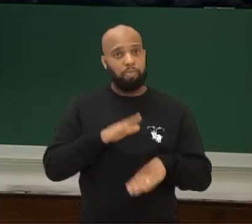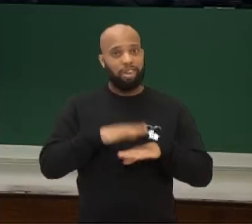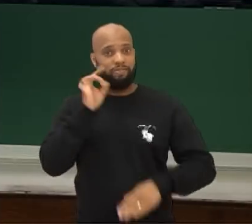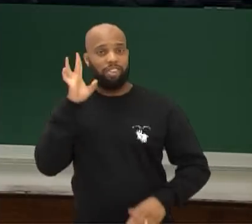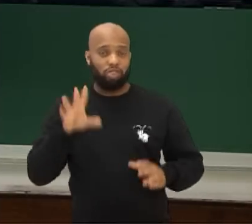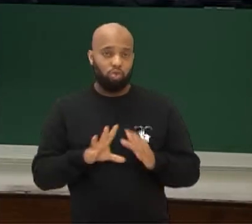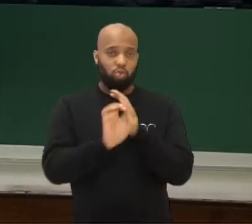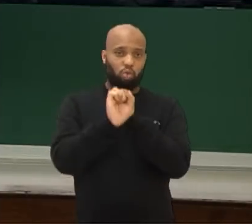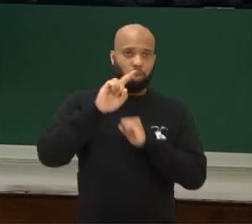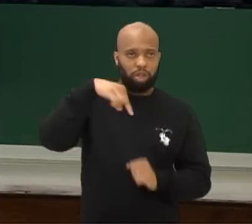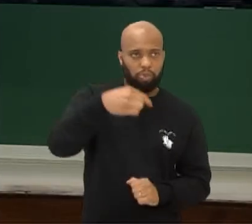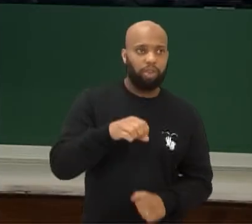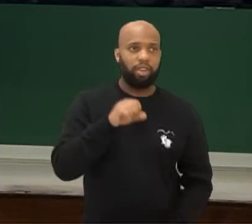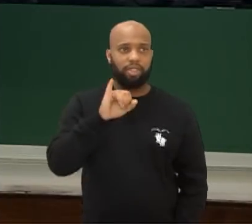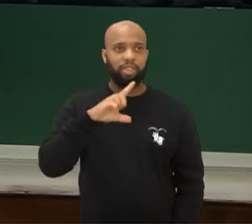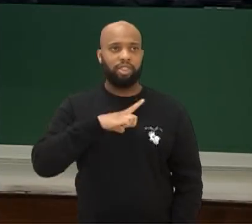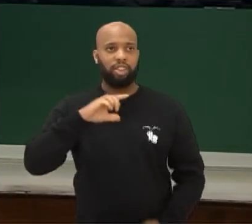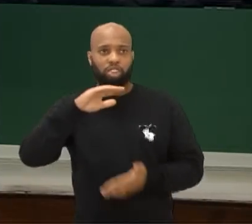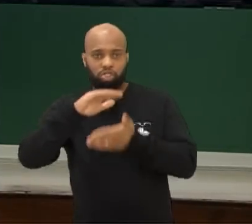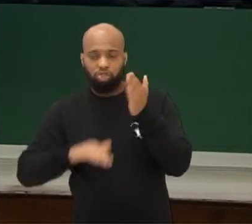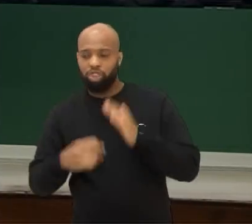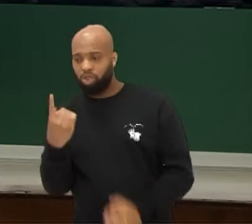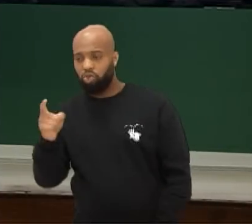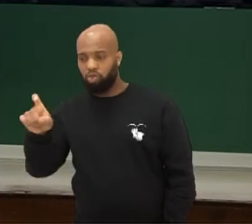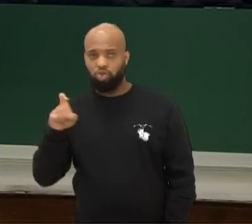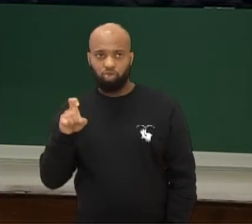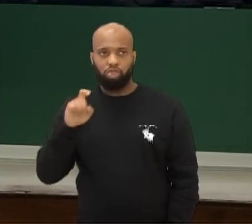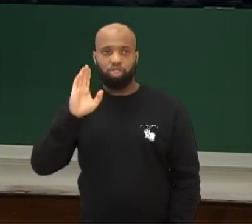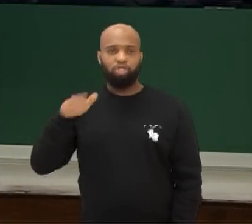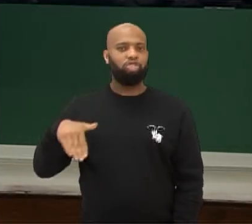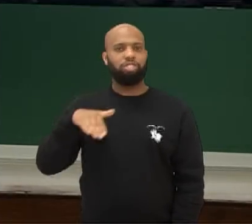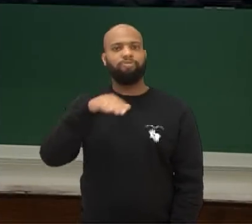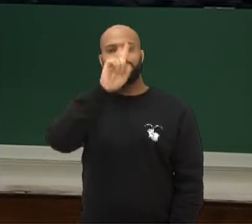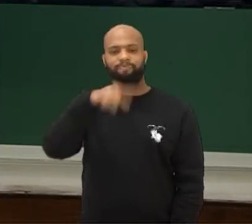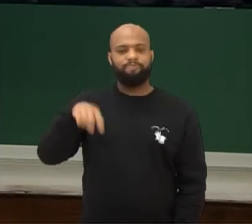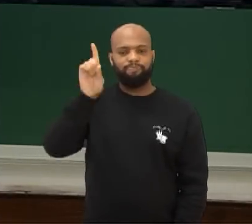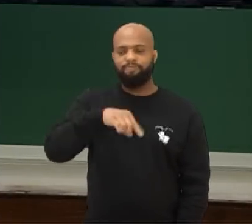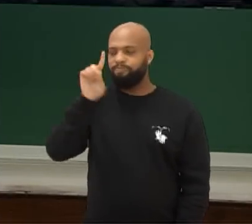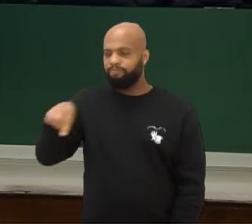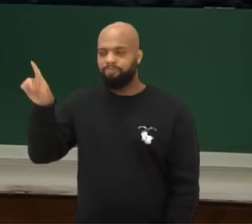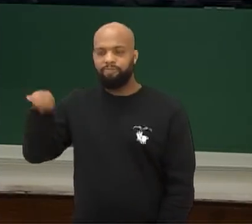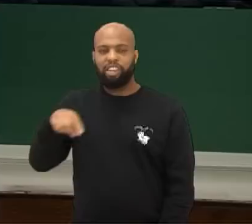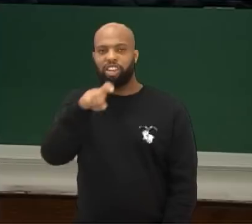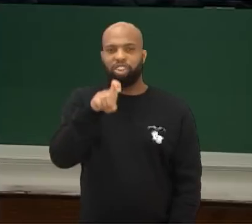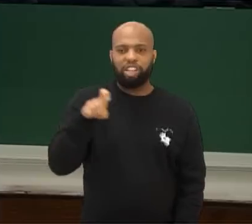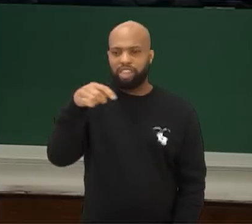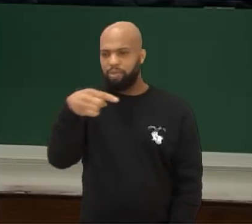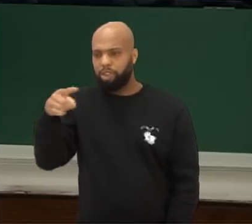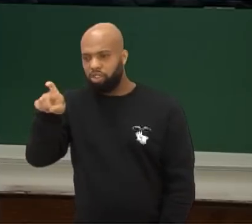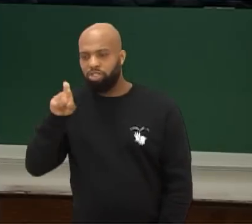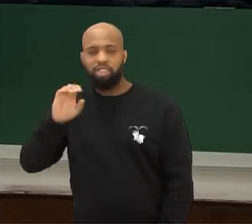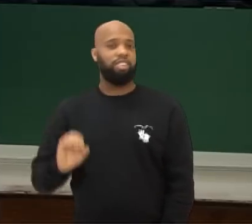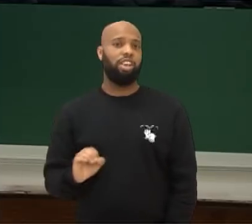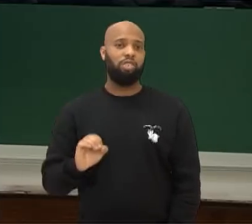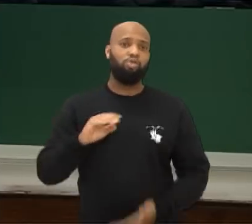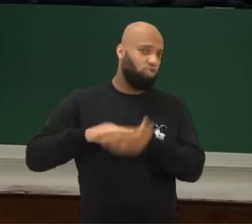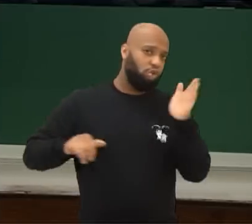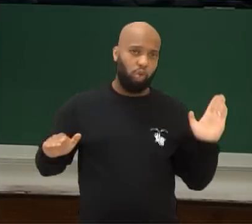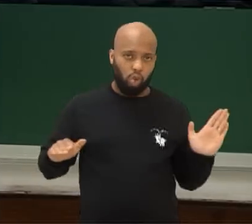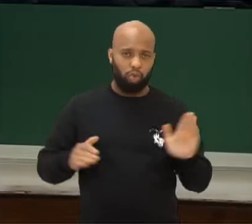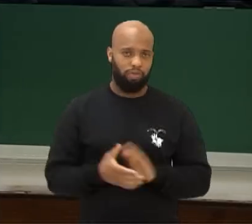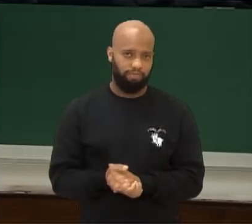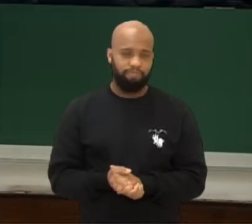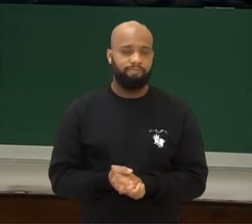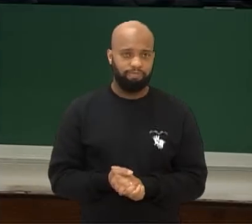minha conta. Então, se eu tirar um x, eu já elimino esse xzinho aqui dessa igualdade, tá? Então,